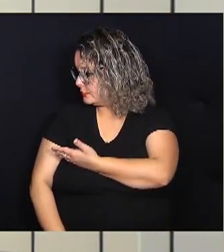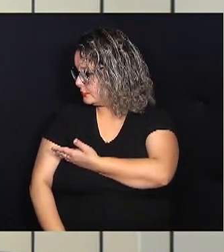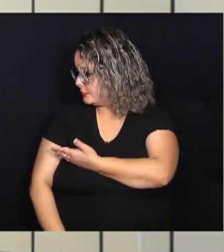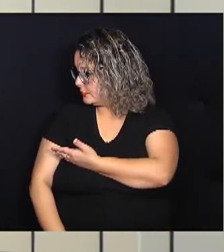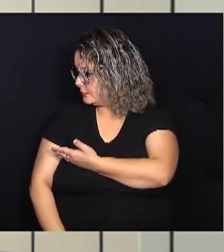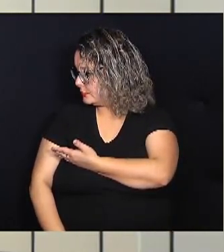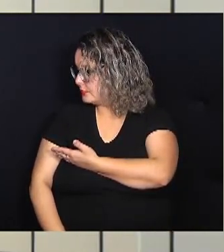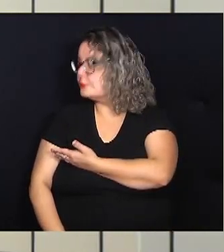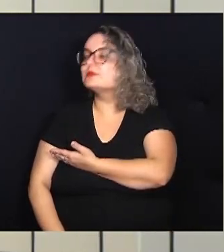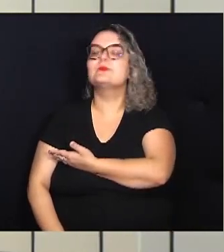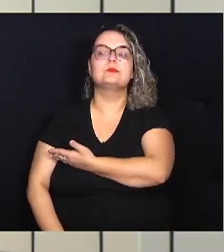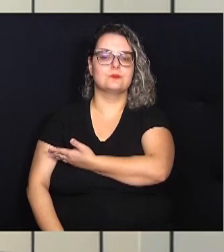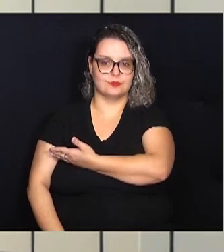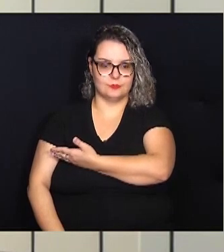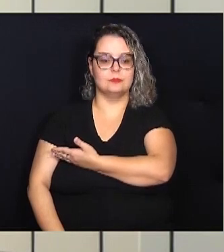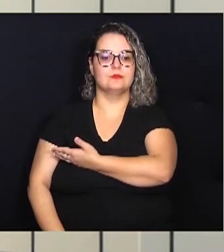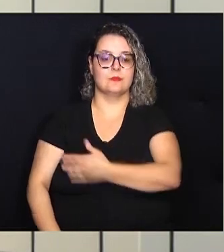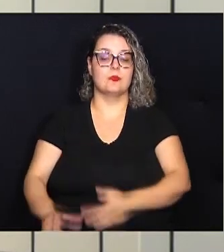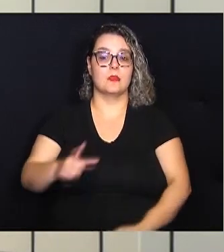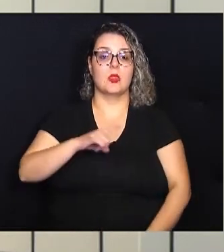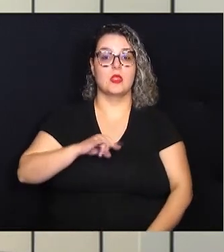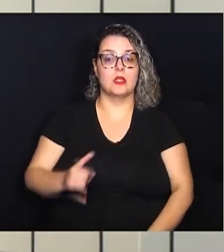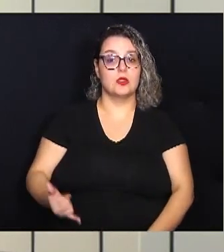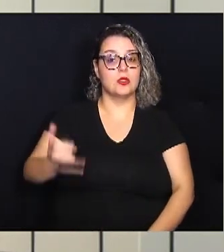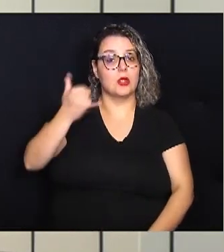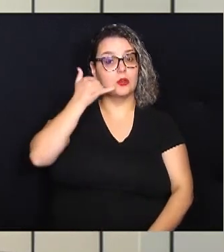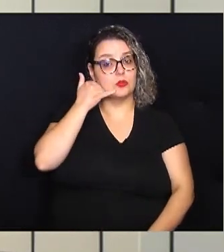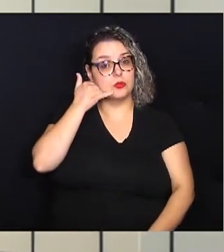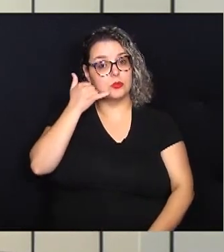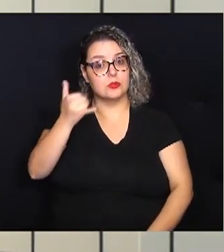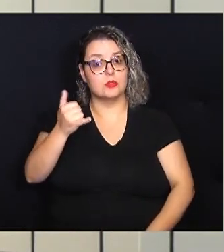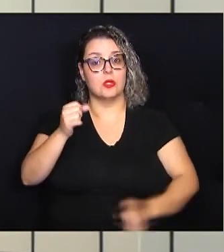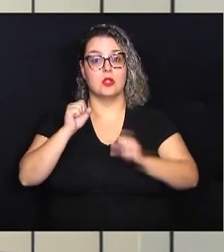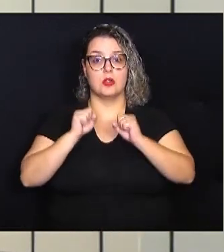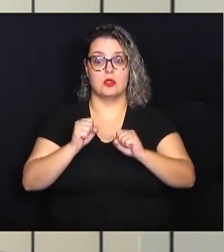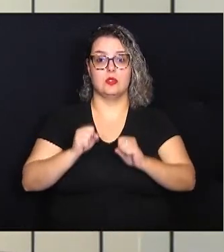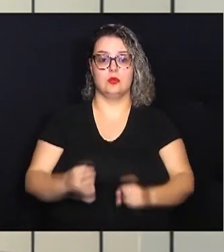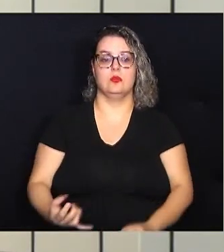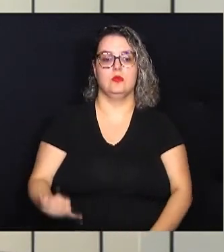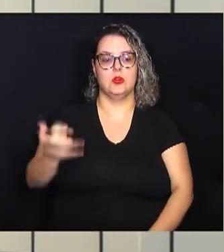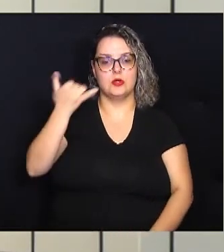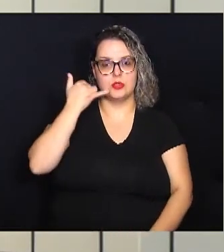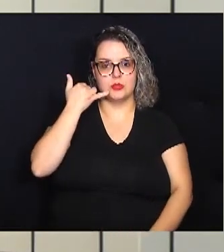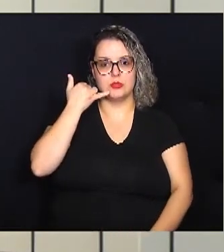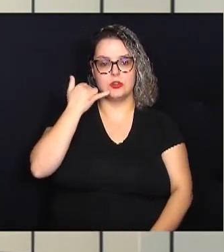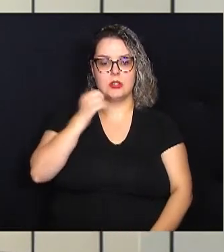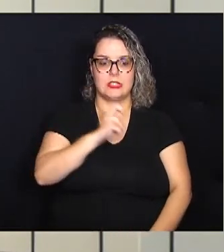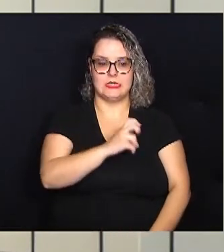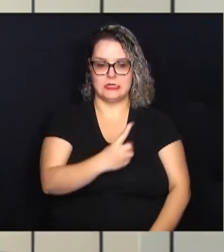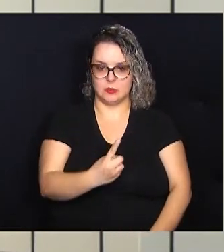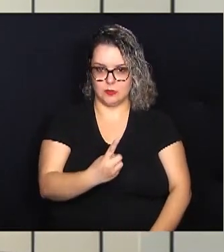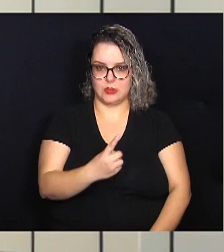nonada.com.br/comunica, e tem um telefone também que você pode ligar, 51 é o DDD